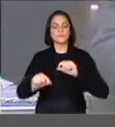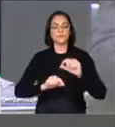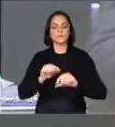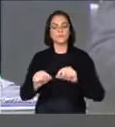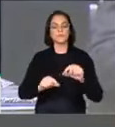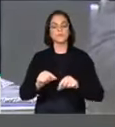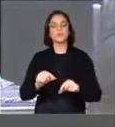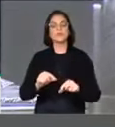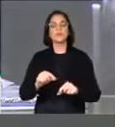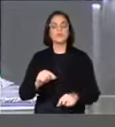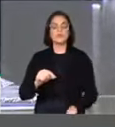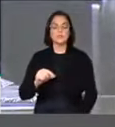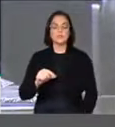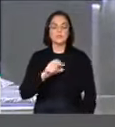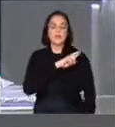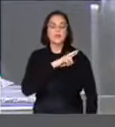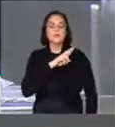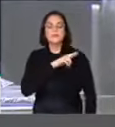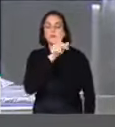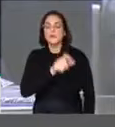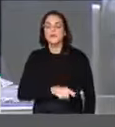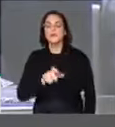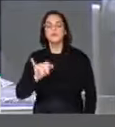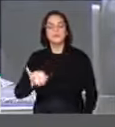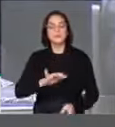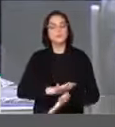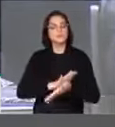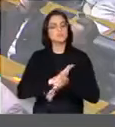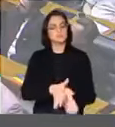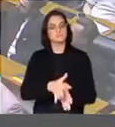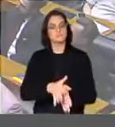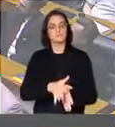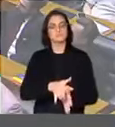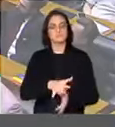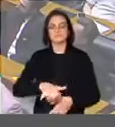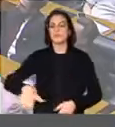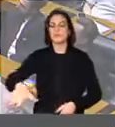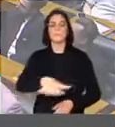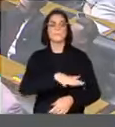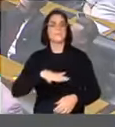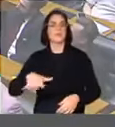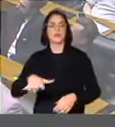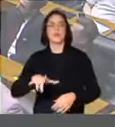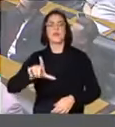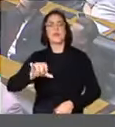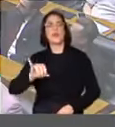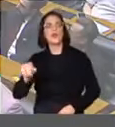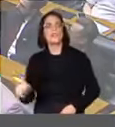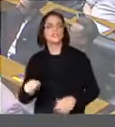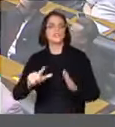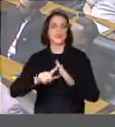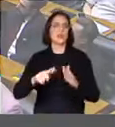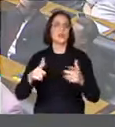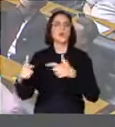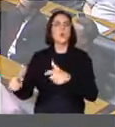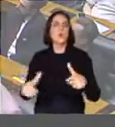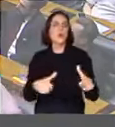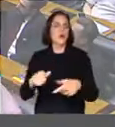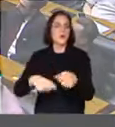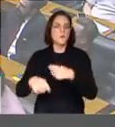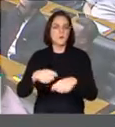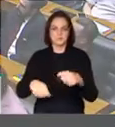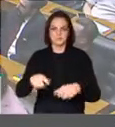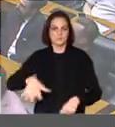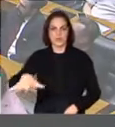as discriminações em ambientes comerciais e as discriminações em geral. E chamar